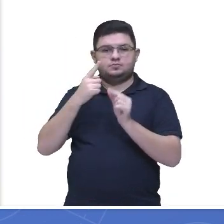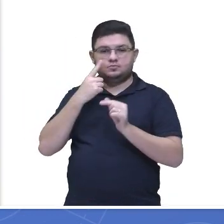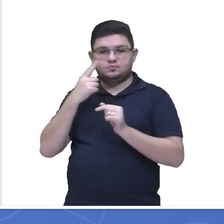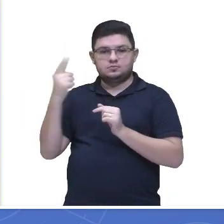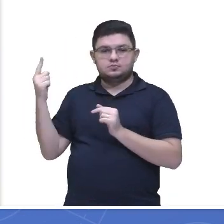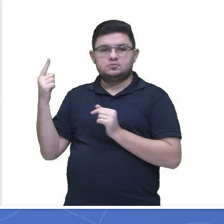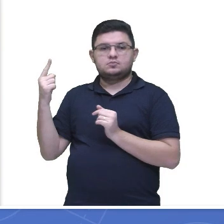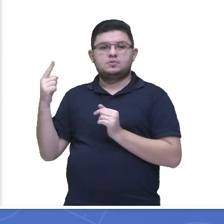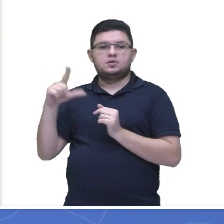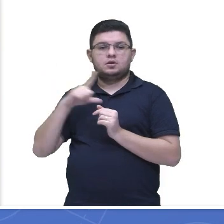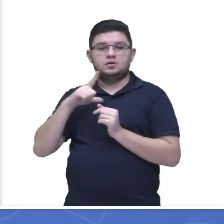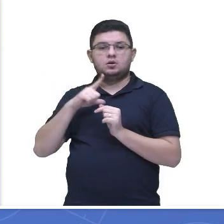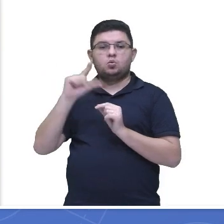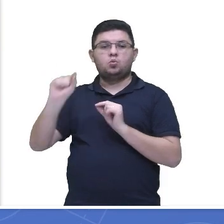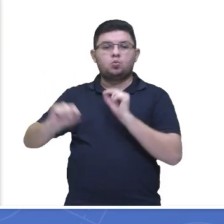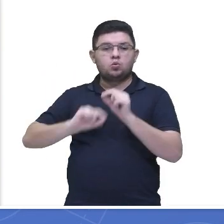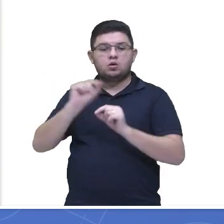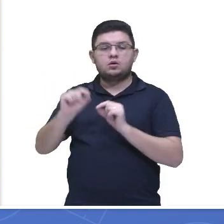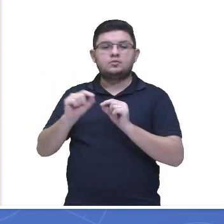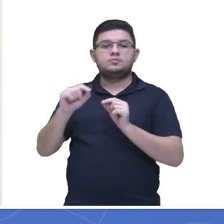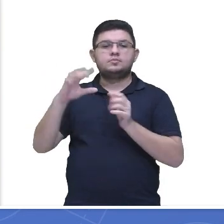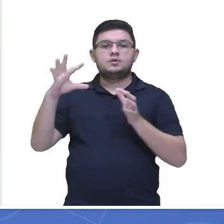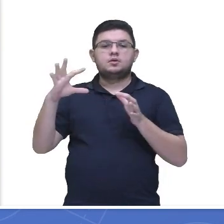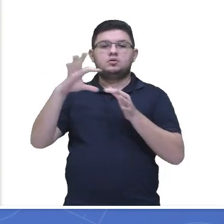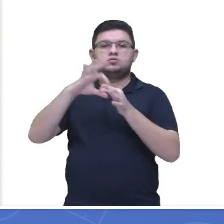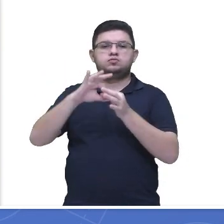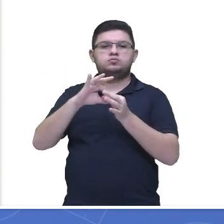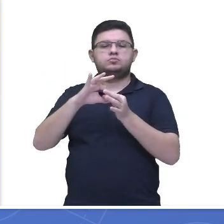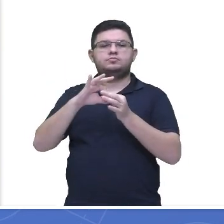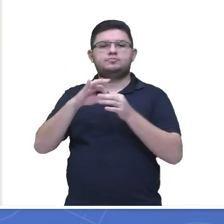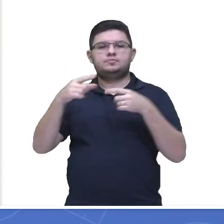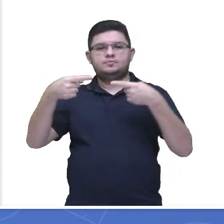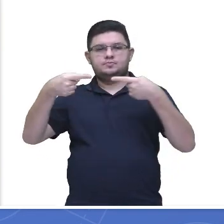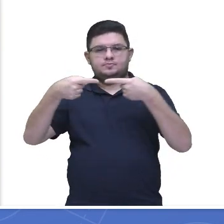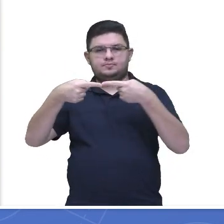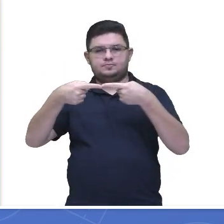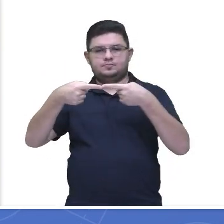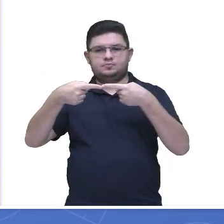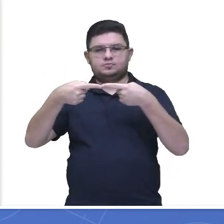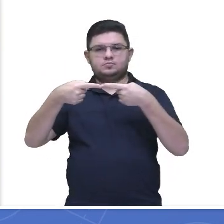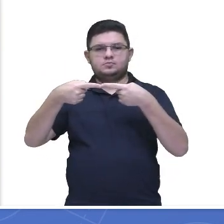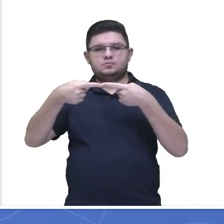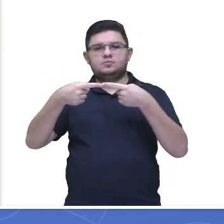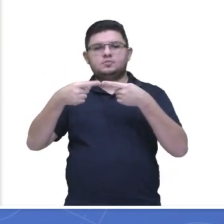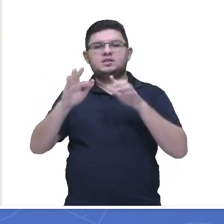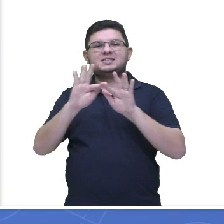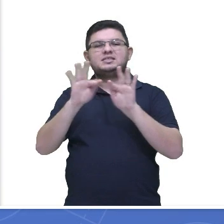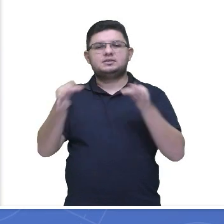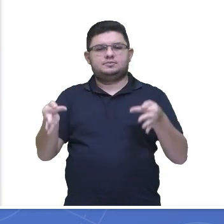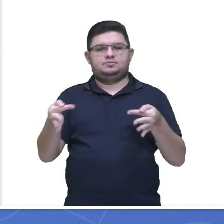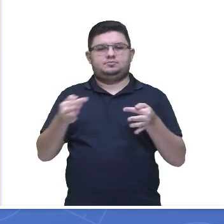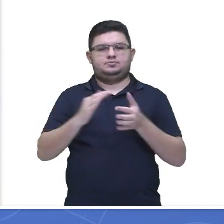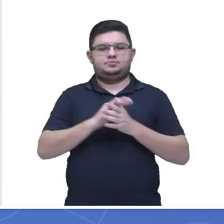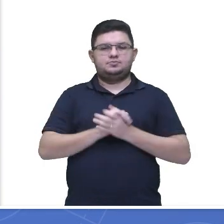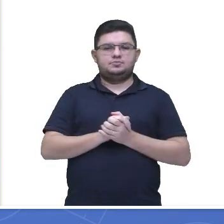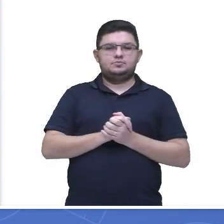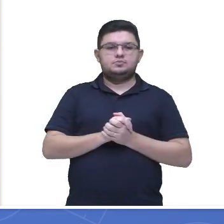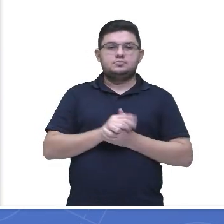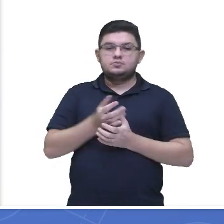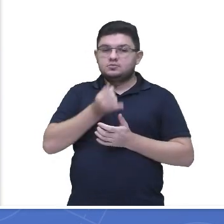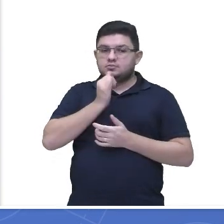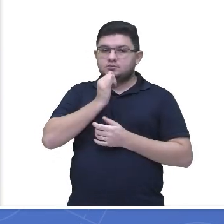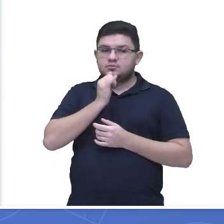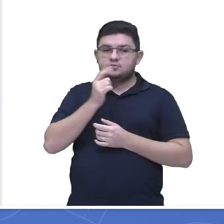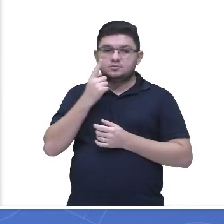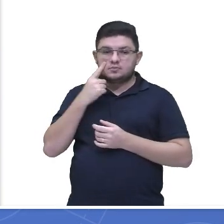conter apenas ligações simples. E aqui eu tenho como exemplo o